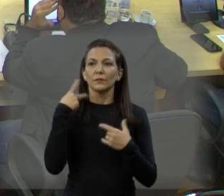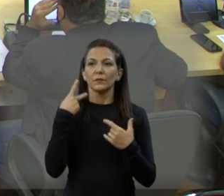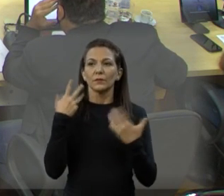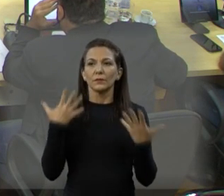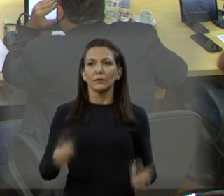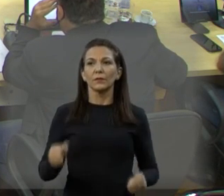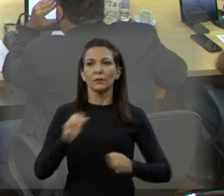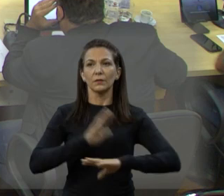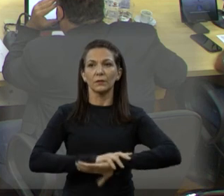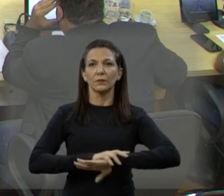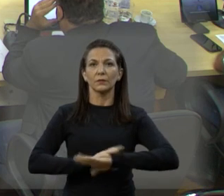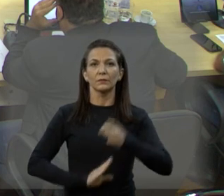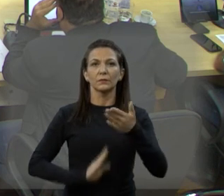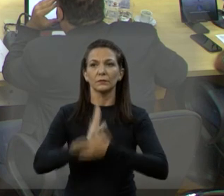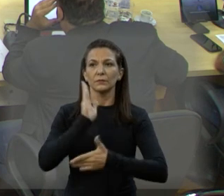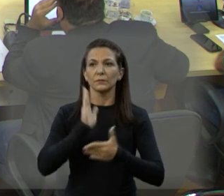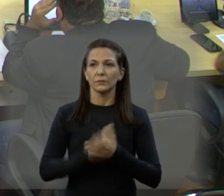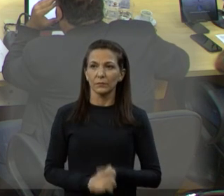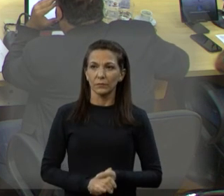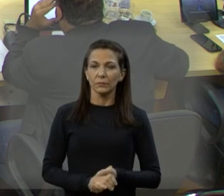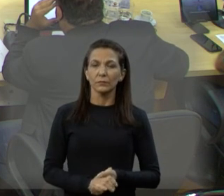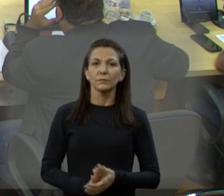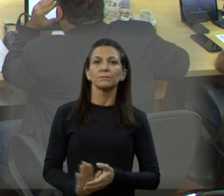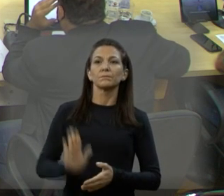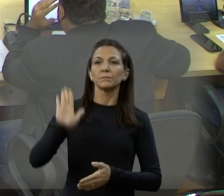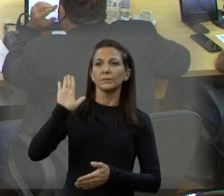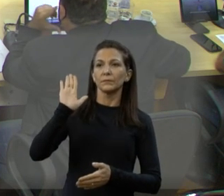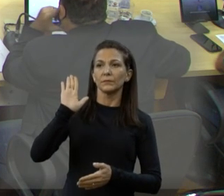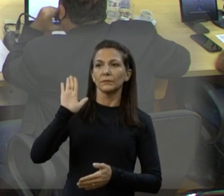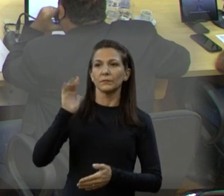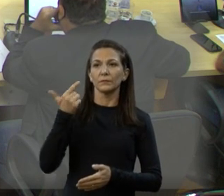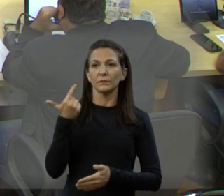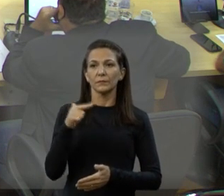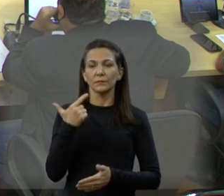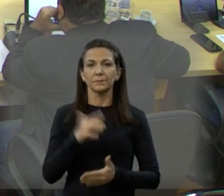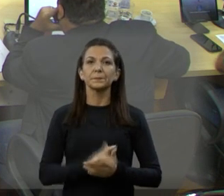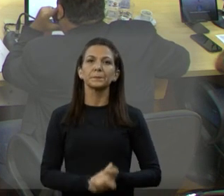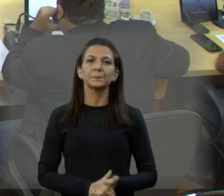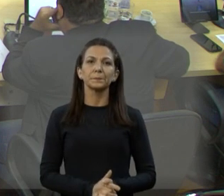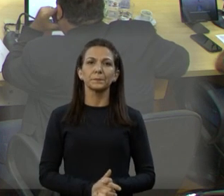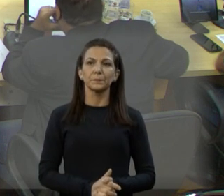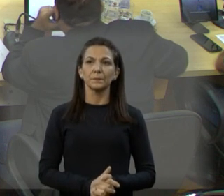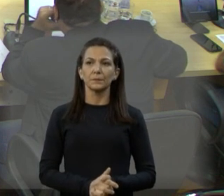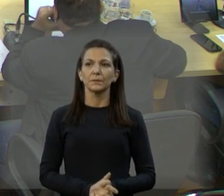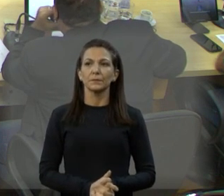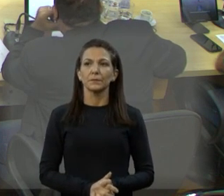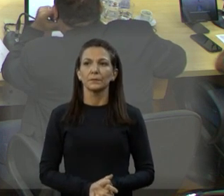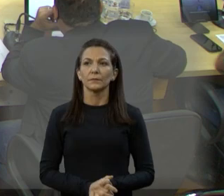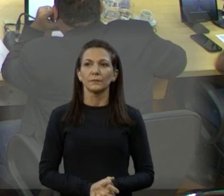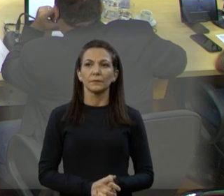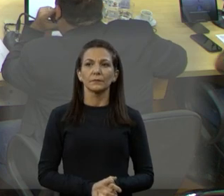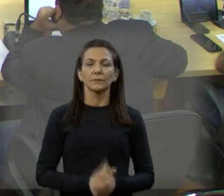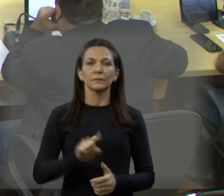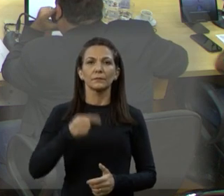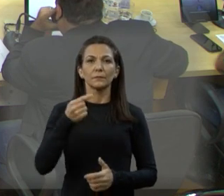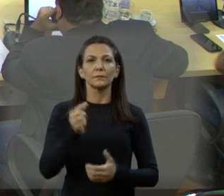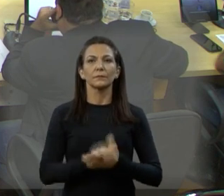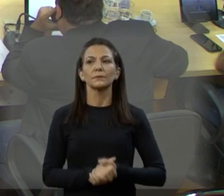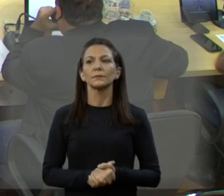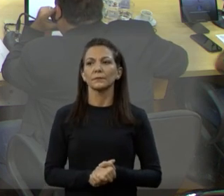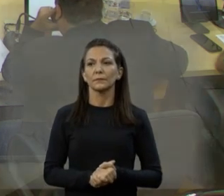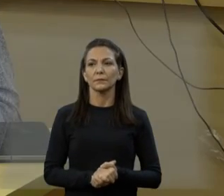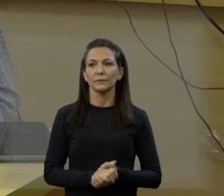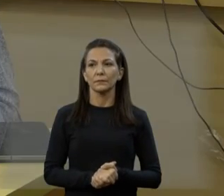de acordo permaneçam Como estão aprovados declaração de voto não temos declaração de voto É próximo item